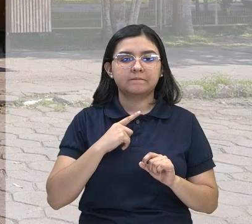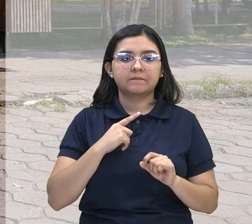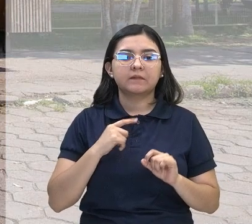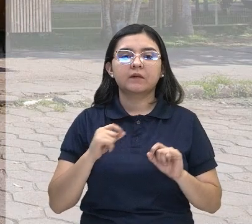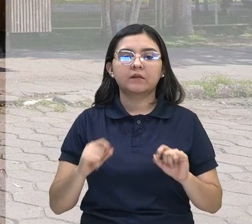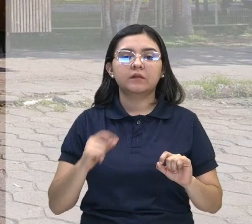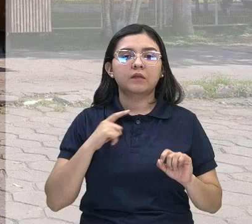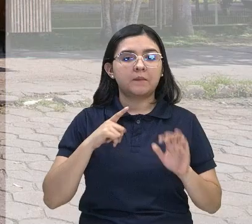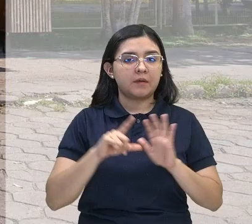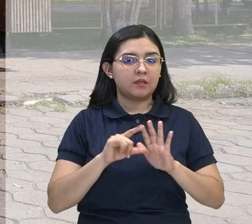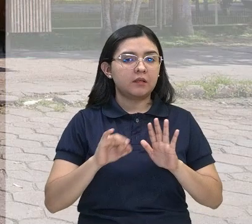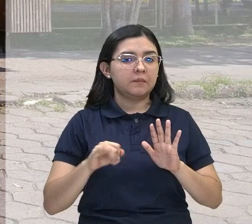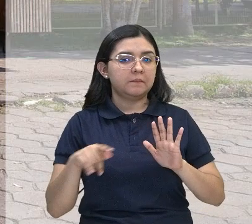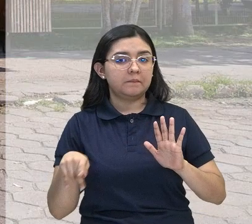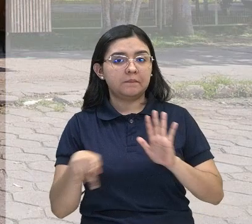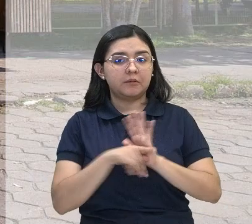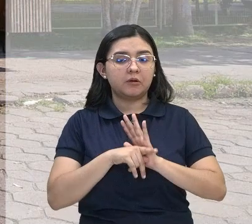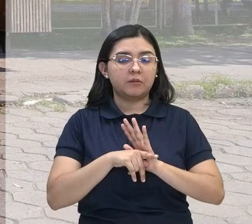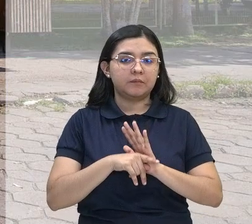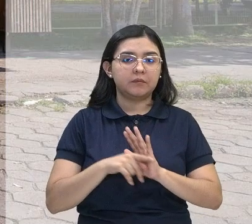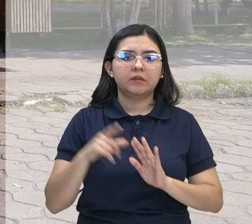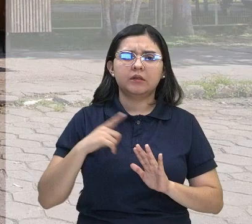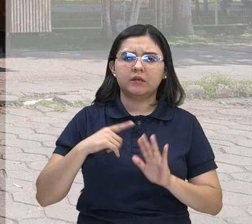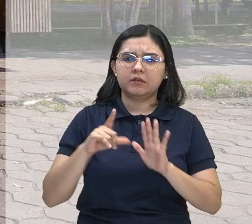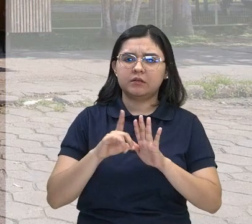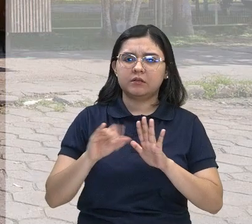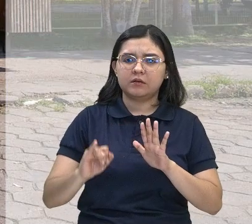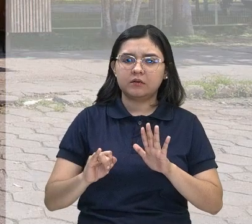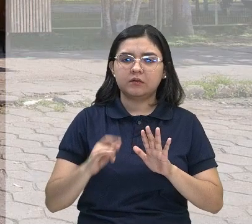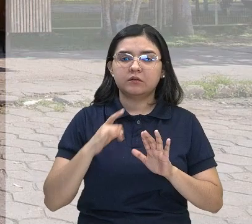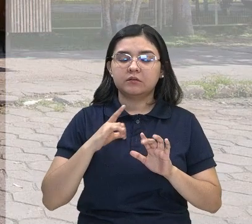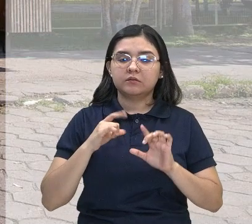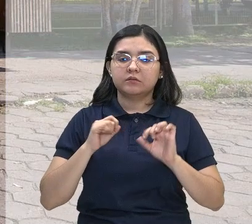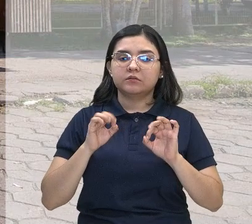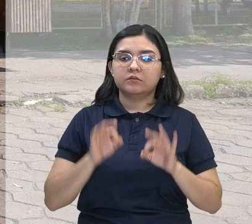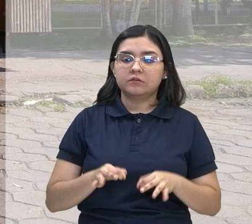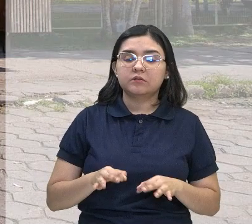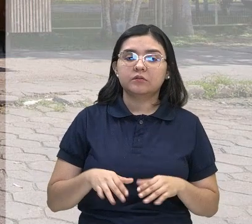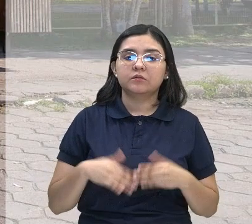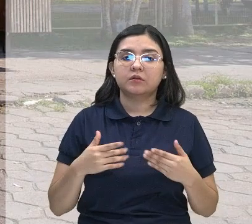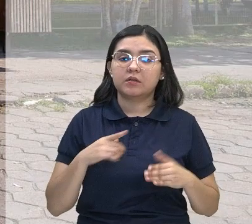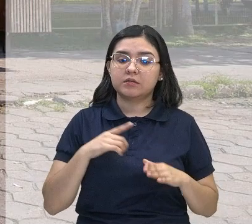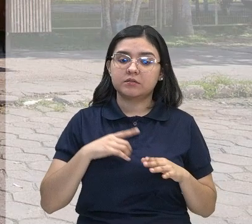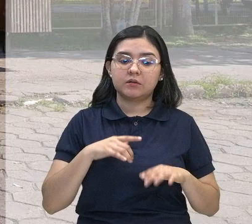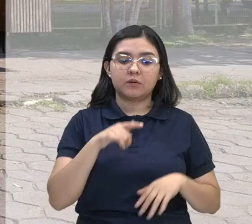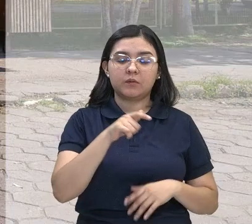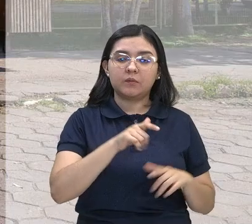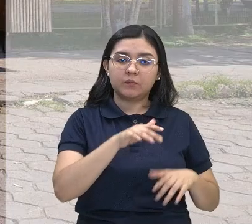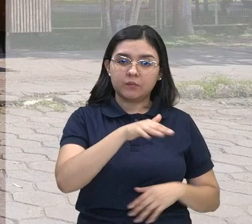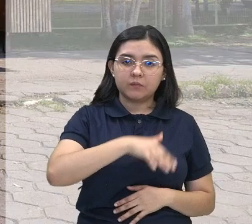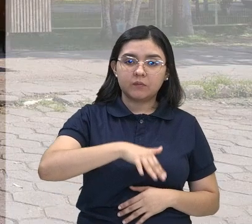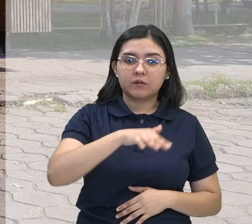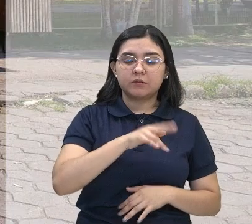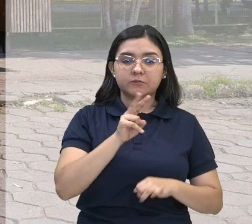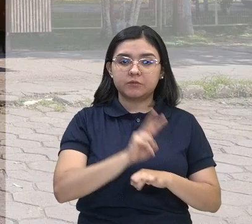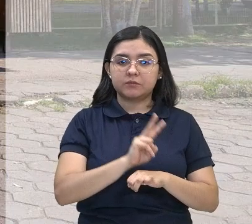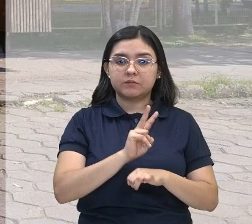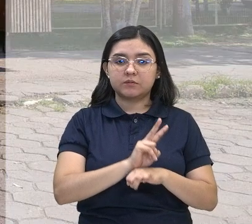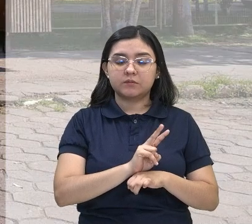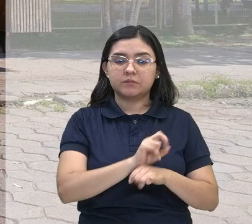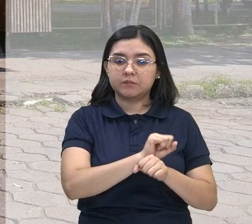amparado por lei. Existem leis que determinam. Esta é uma unidade de preservação